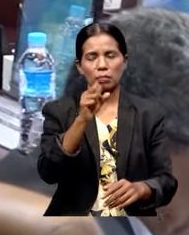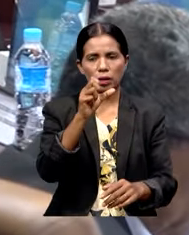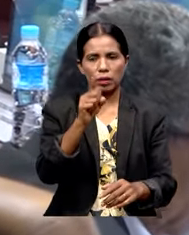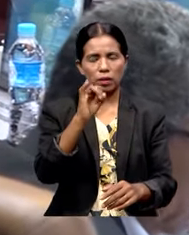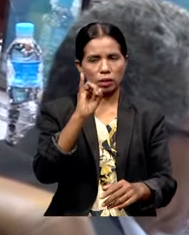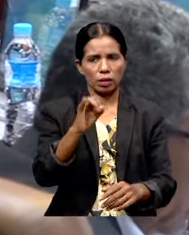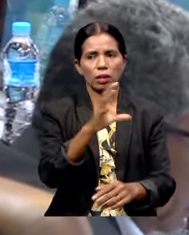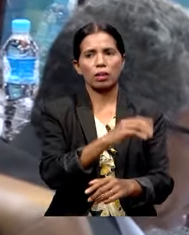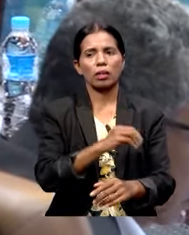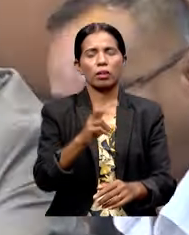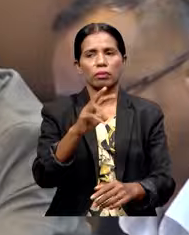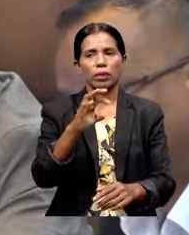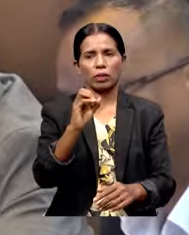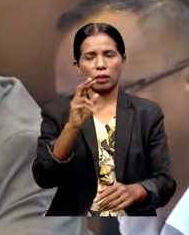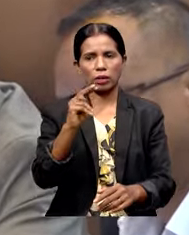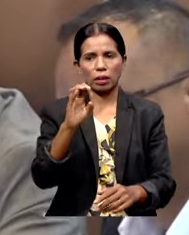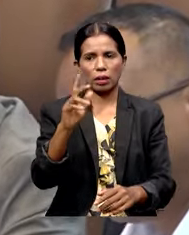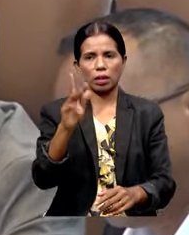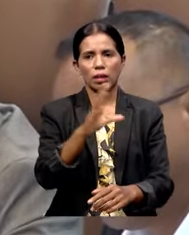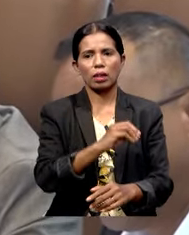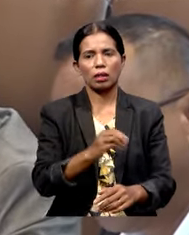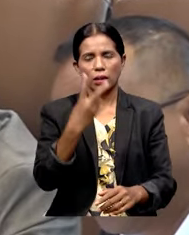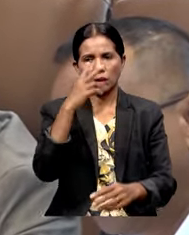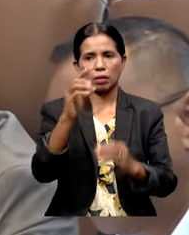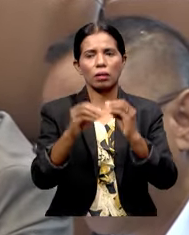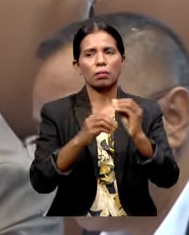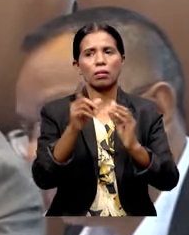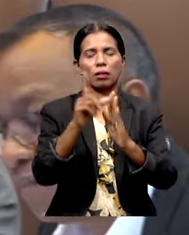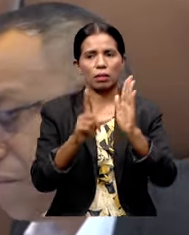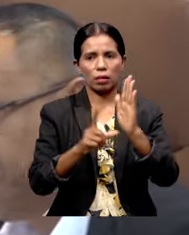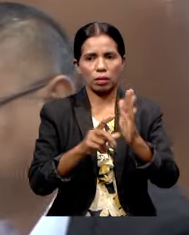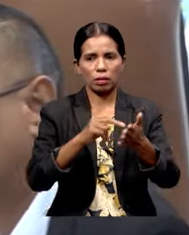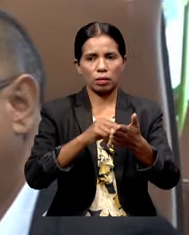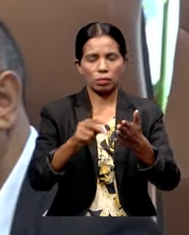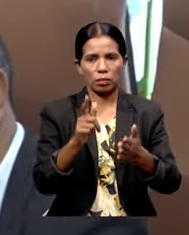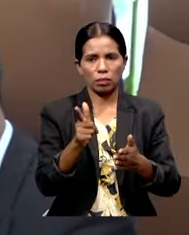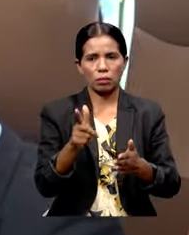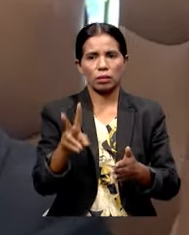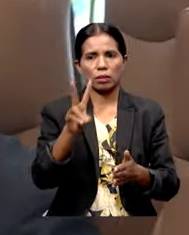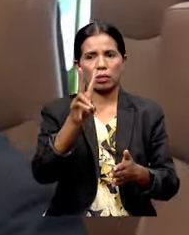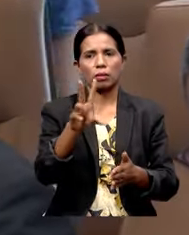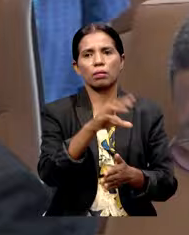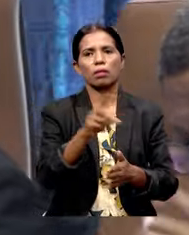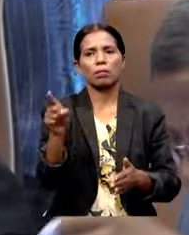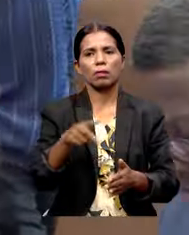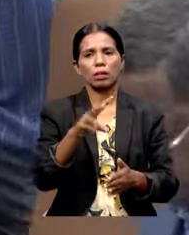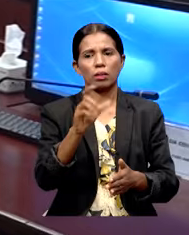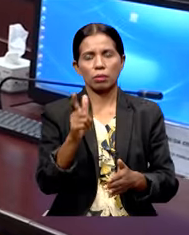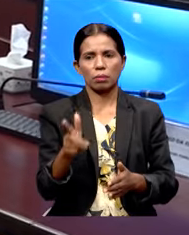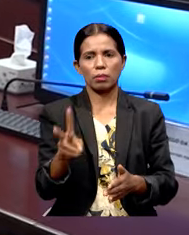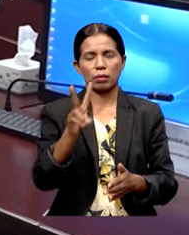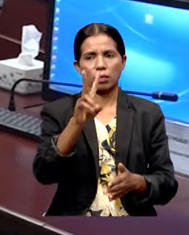Social no Inclusão, Verônica das Dores, para revogação decreto-lei número Ruanu Luresin Rua, para Rihun Rua, Ruanu Luresin